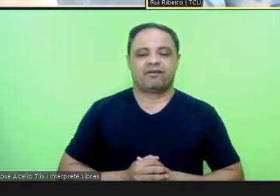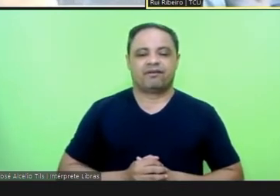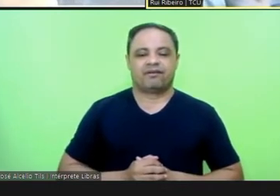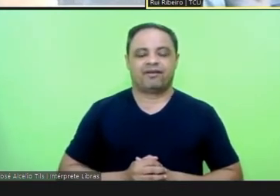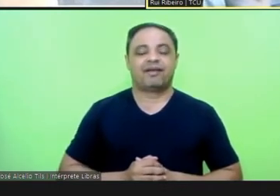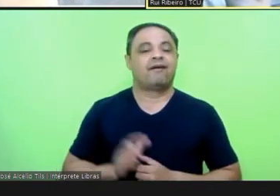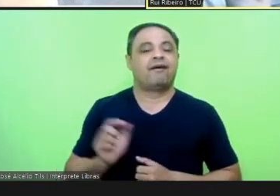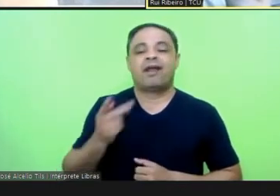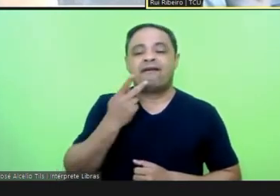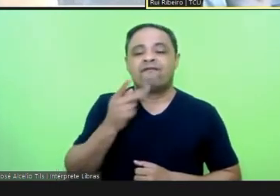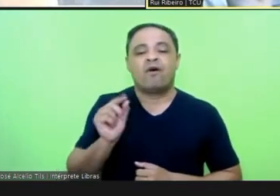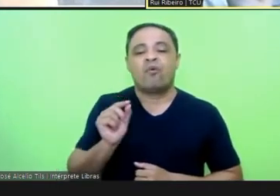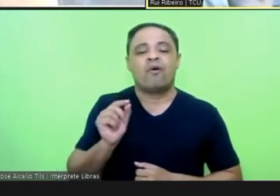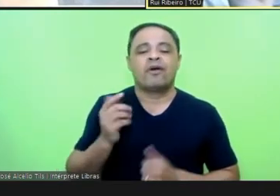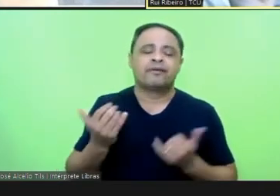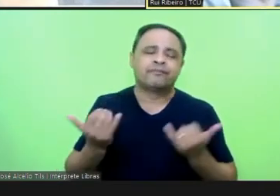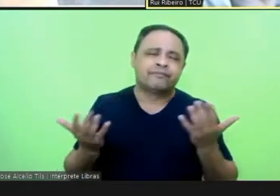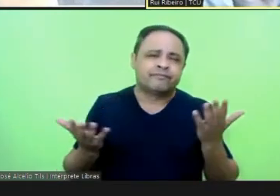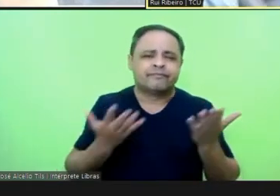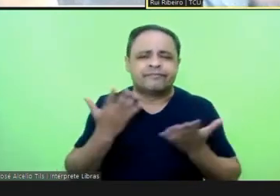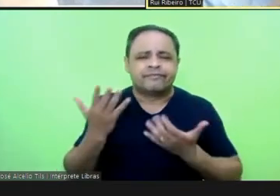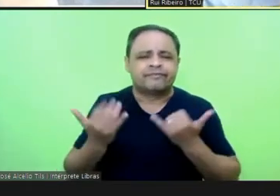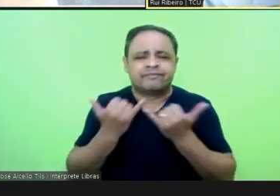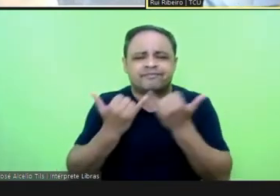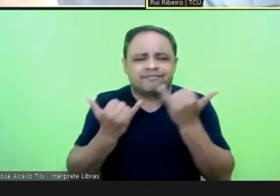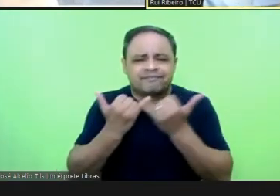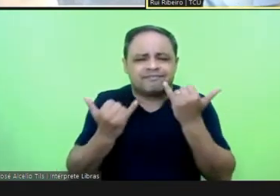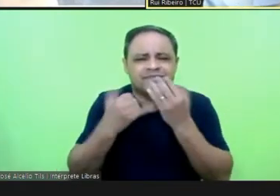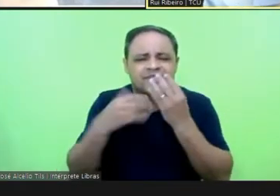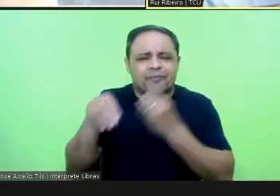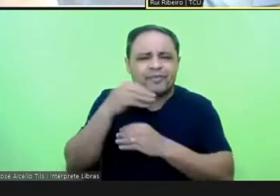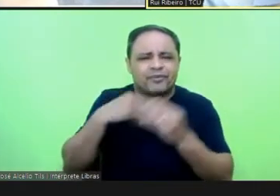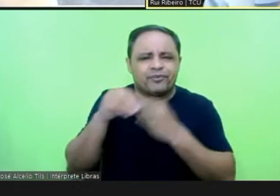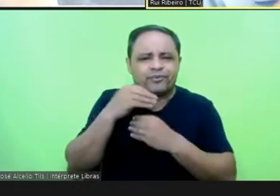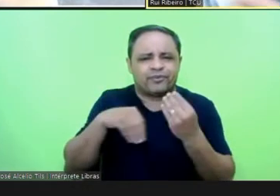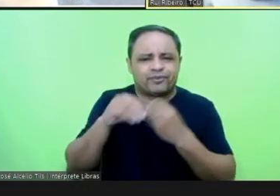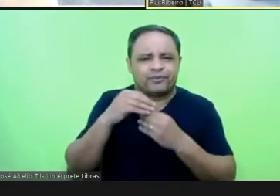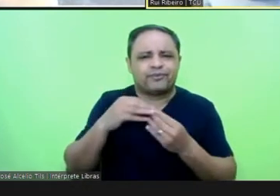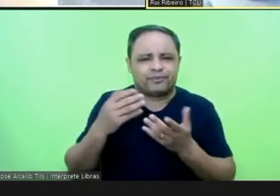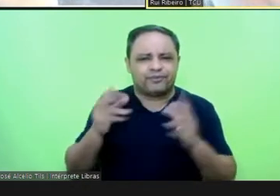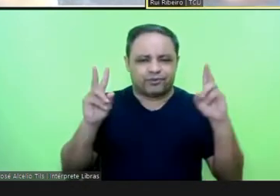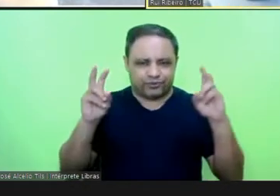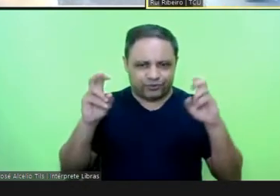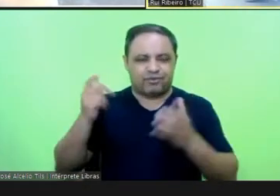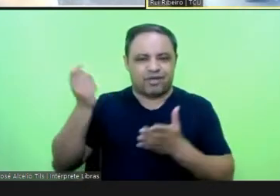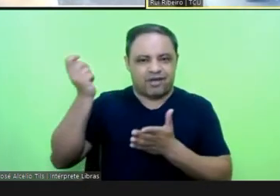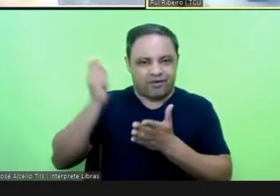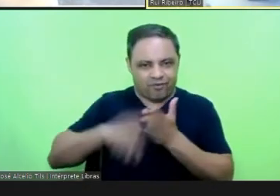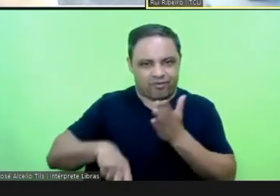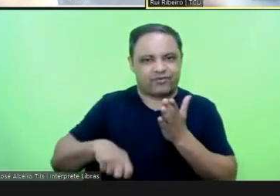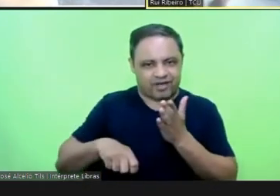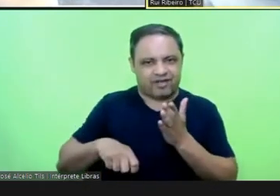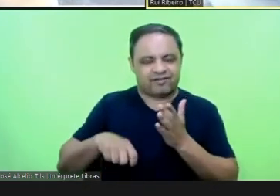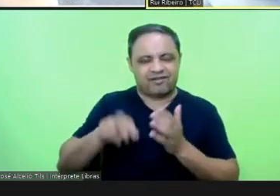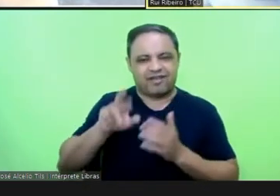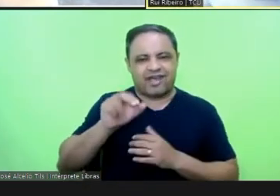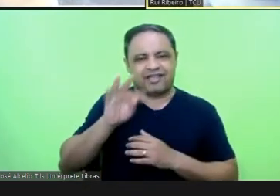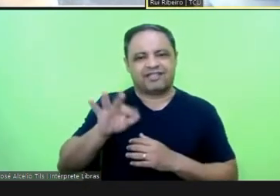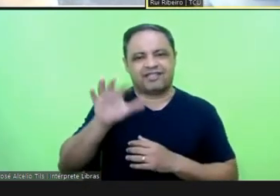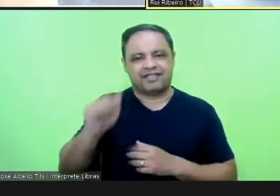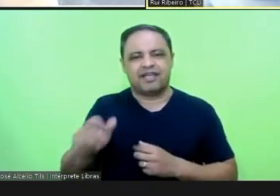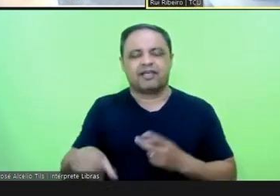que ela acaba sendo uma mistura aqui daquela questão do contrato lá que gera receita,